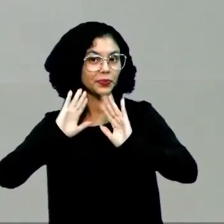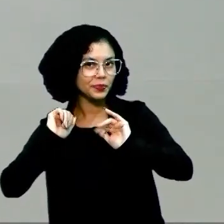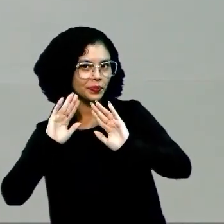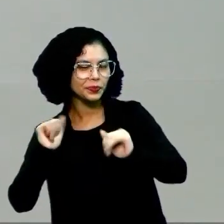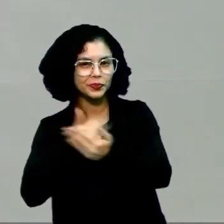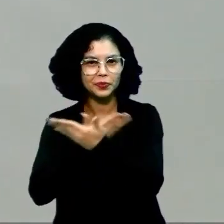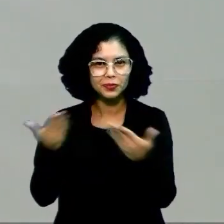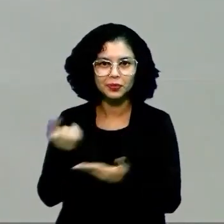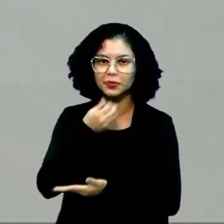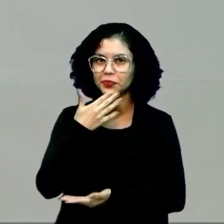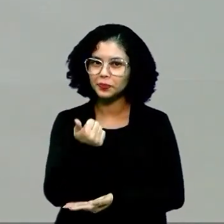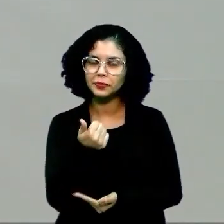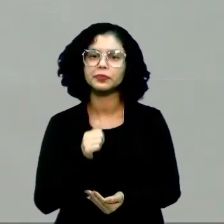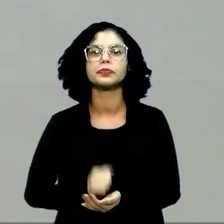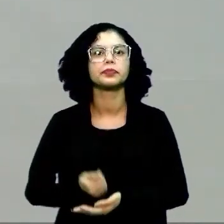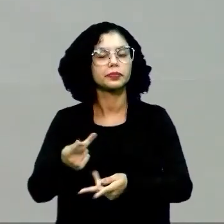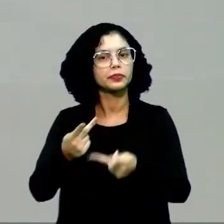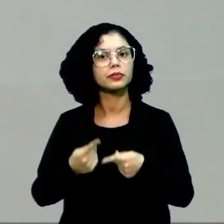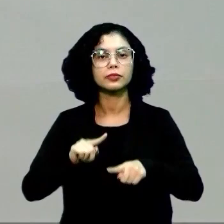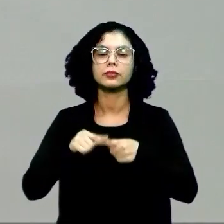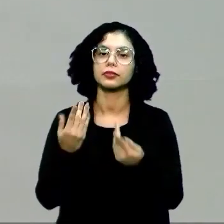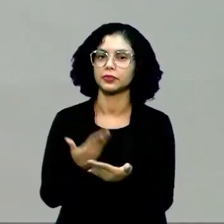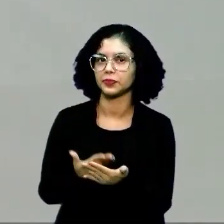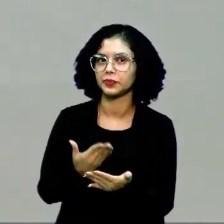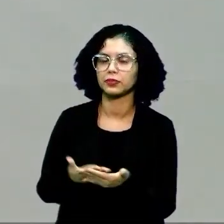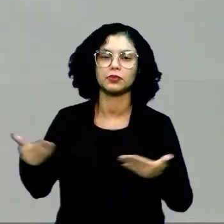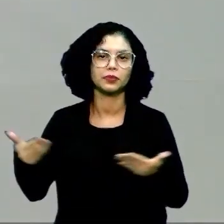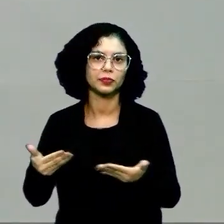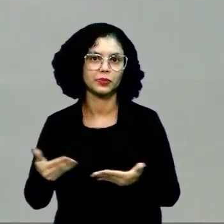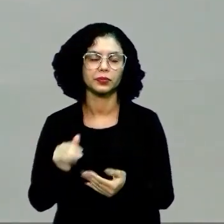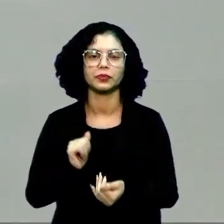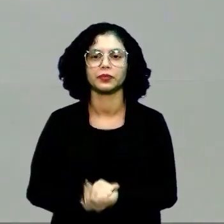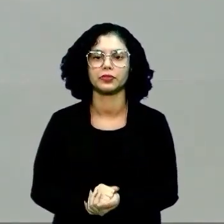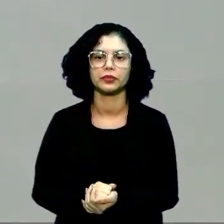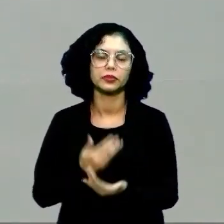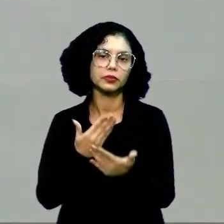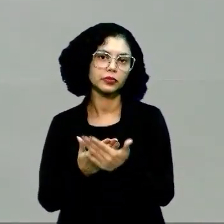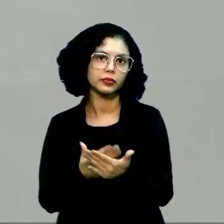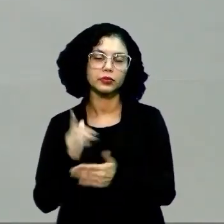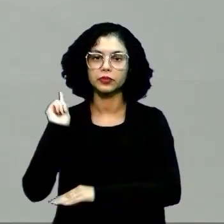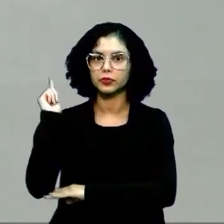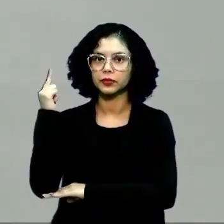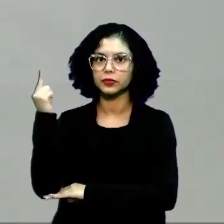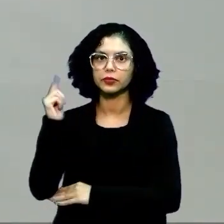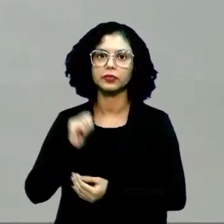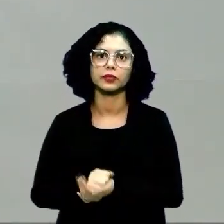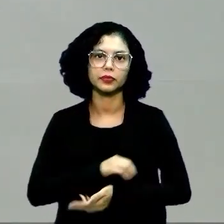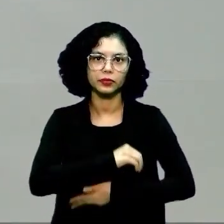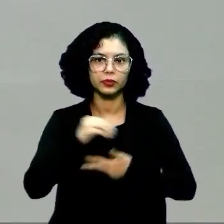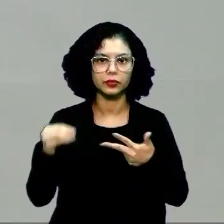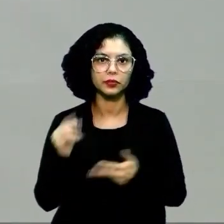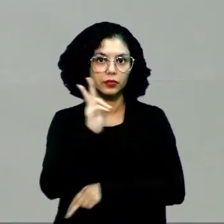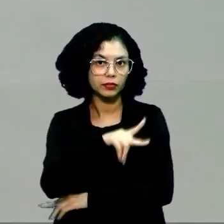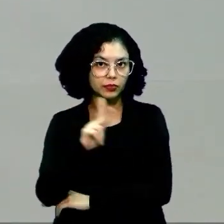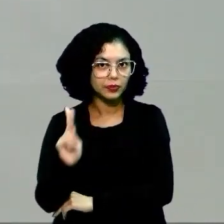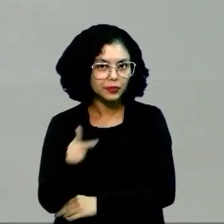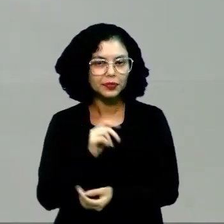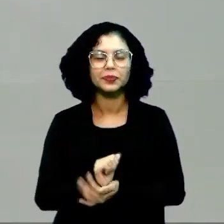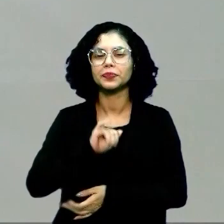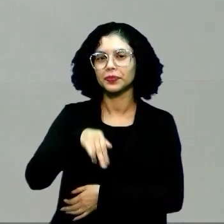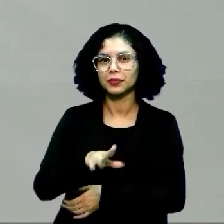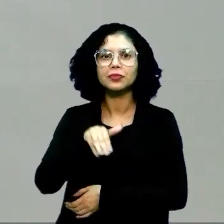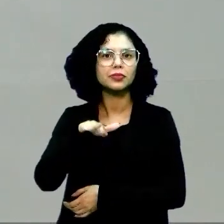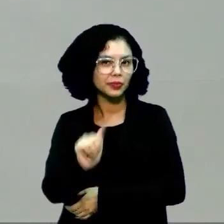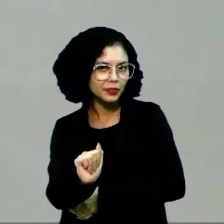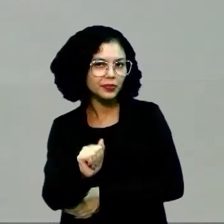Olá, pessoal, tudo bom? Sejam bem-vindos à nossa aula de hoje, a nossa aula de Geografia do Pré-ENEM. Eu sou a professora Jamaica